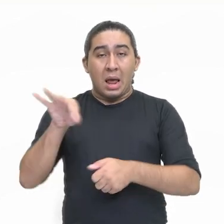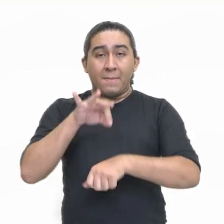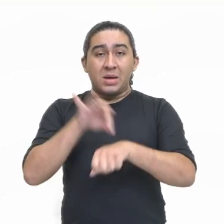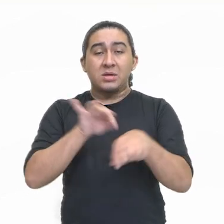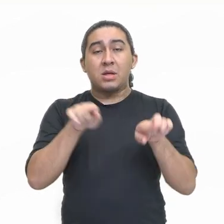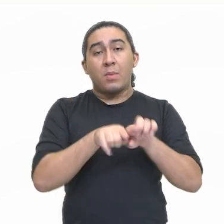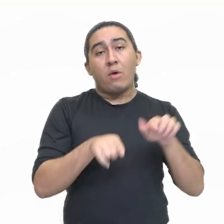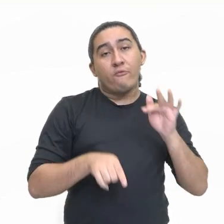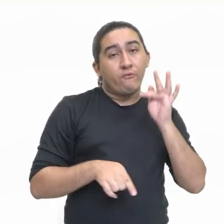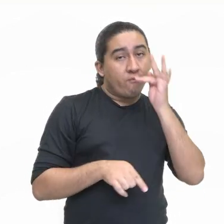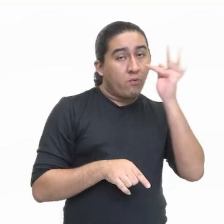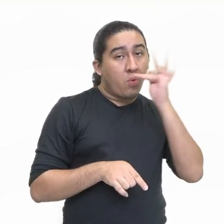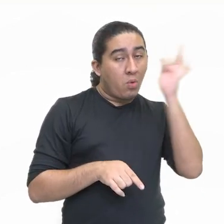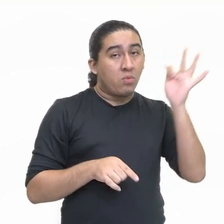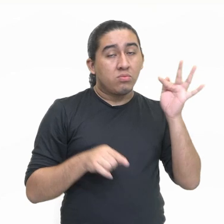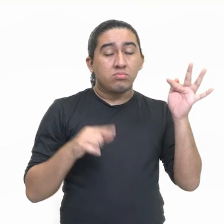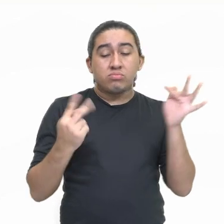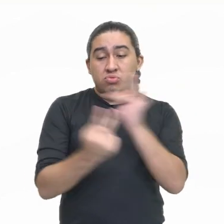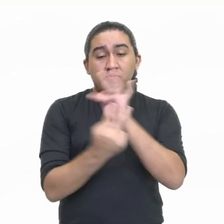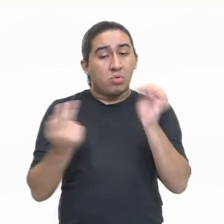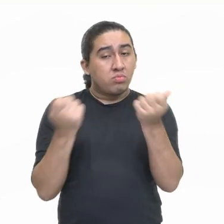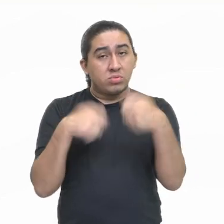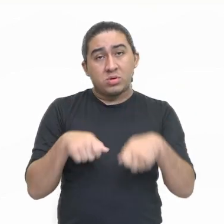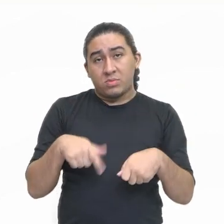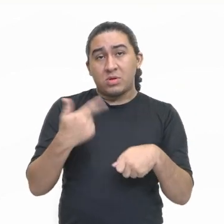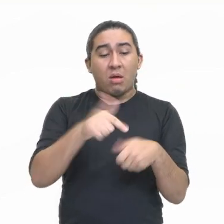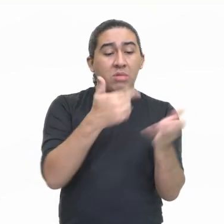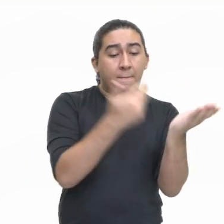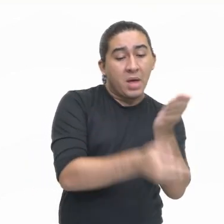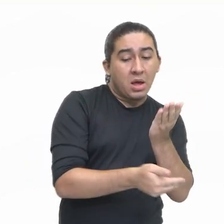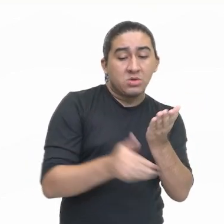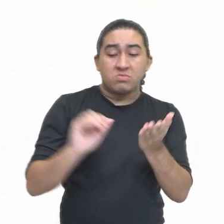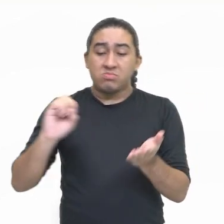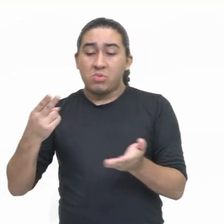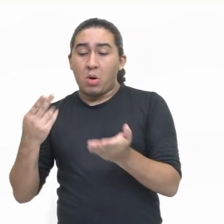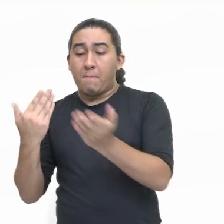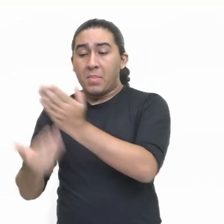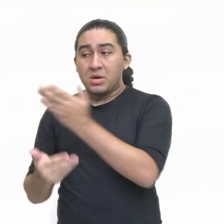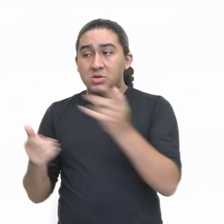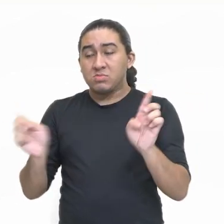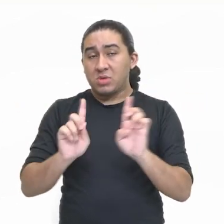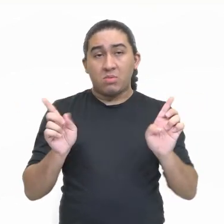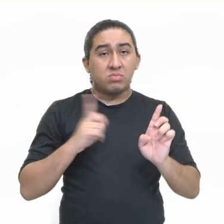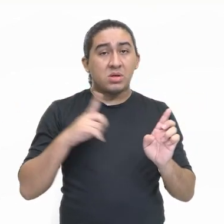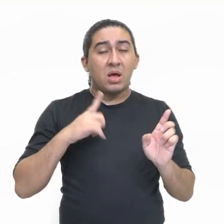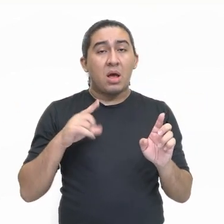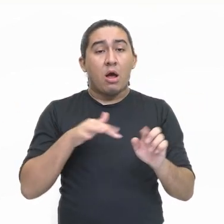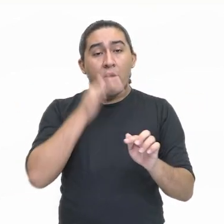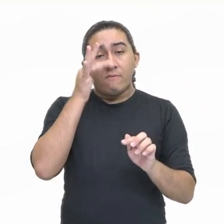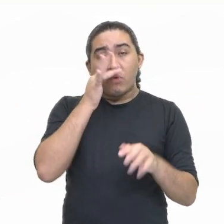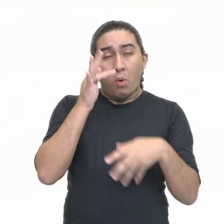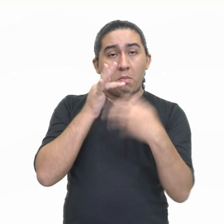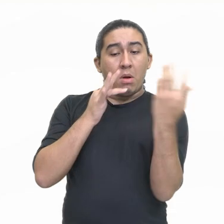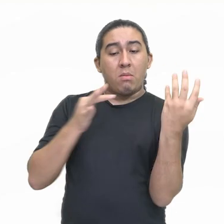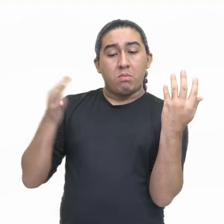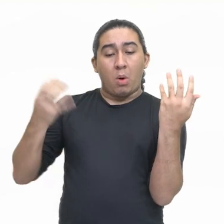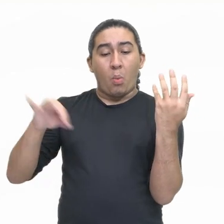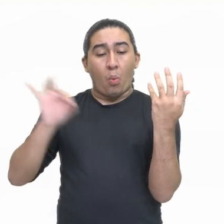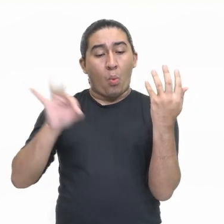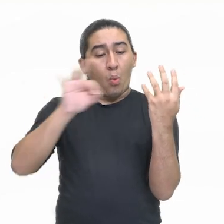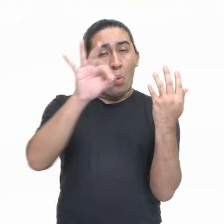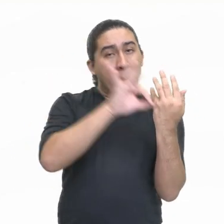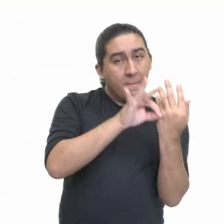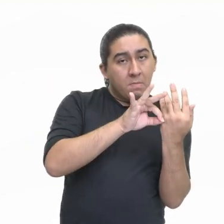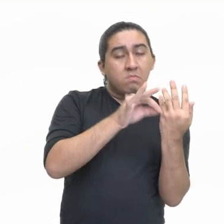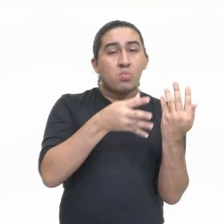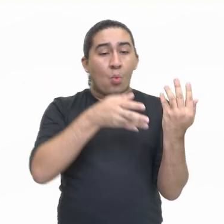Flores eles se beneficiam né o as flores dão néctar as abelhas vão lá né e polinizam e também tem seus